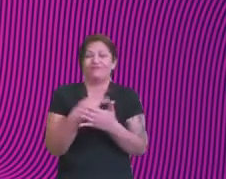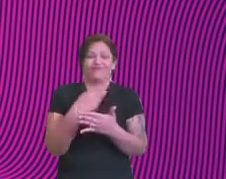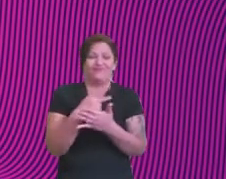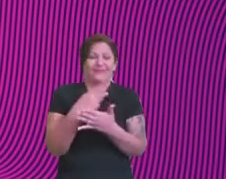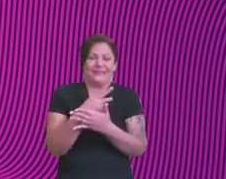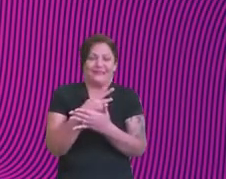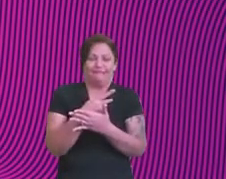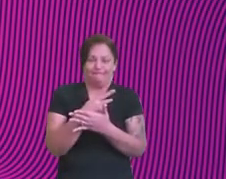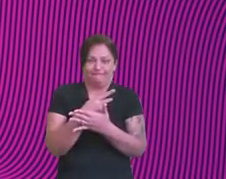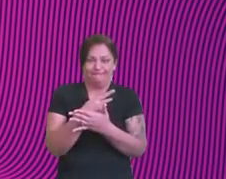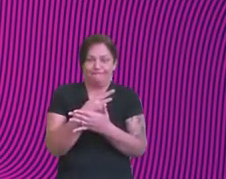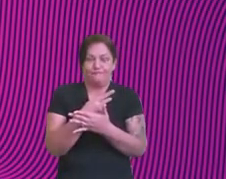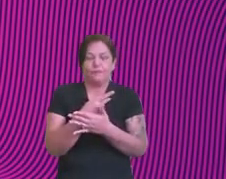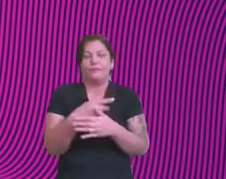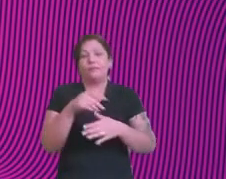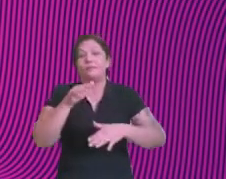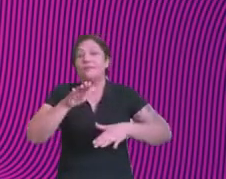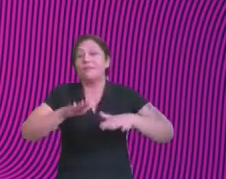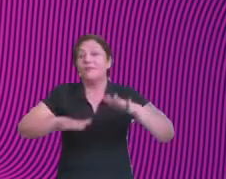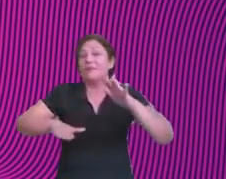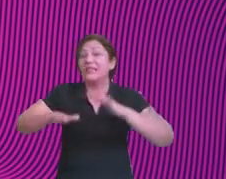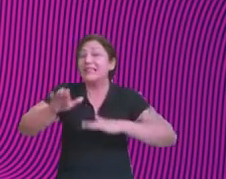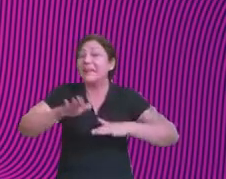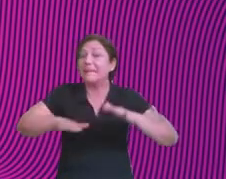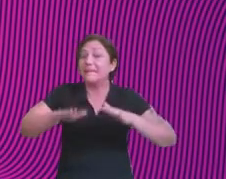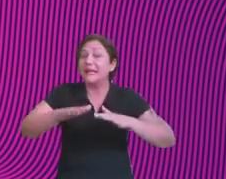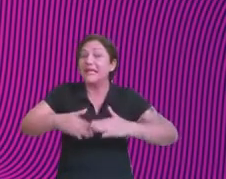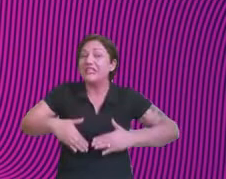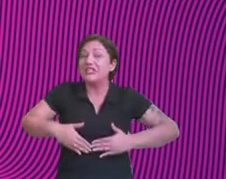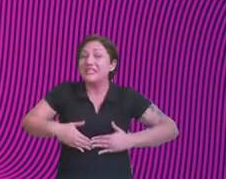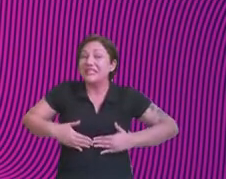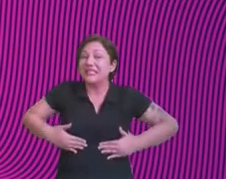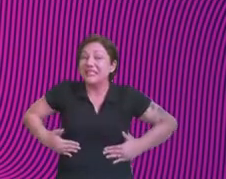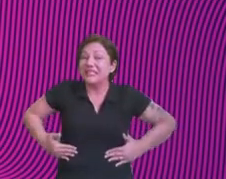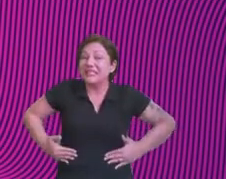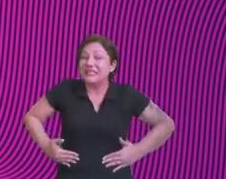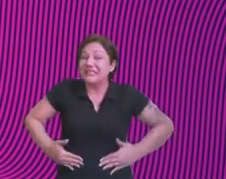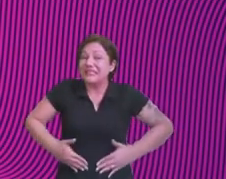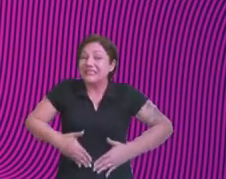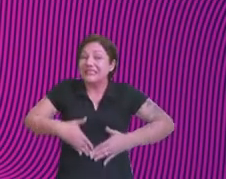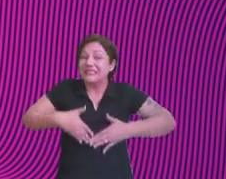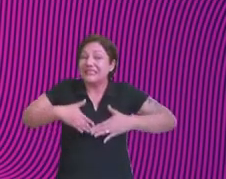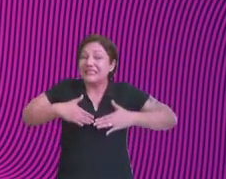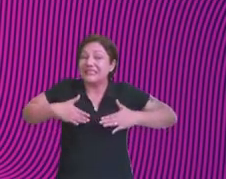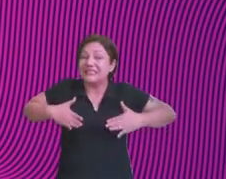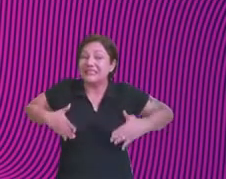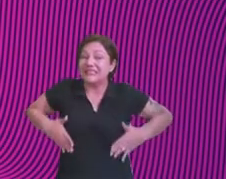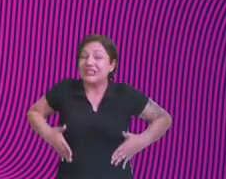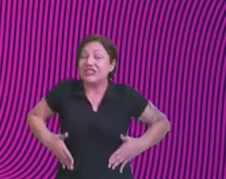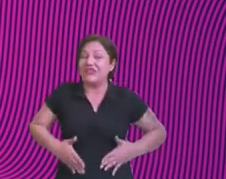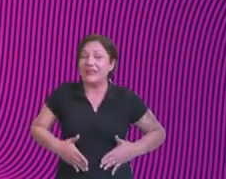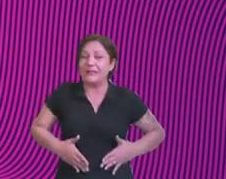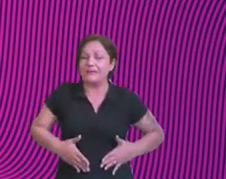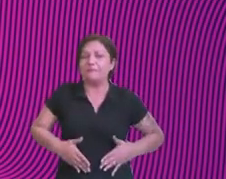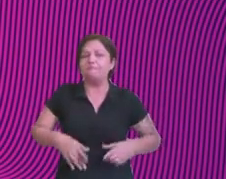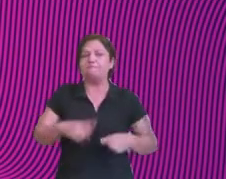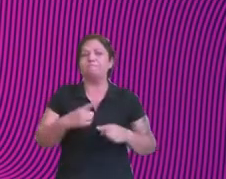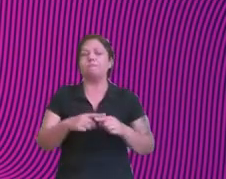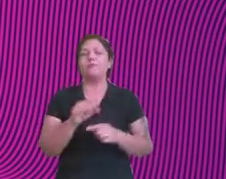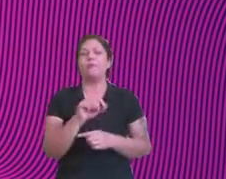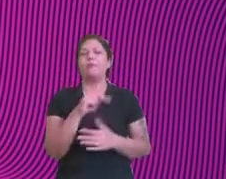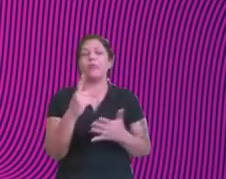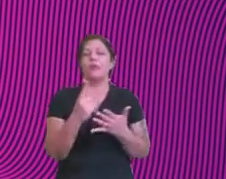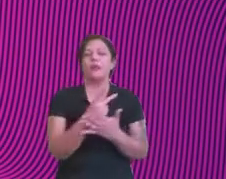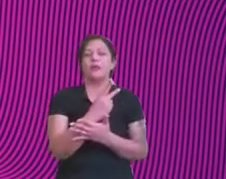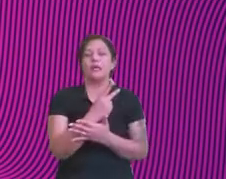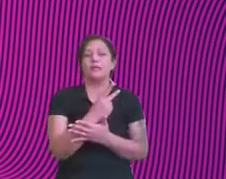está aderida à alça, aderida ao diafragma, e também ao tipo de tumor, principalmente quando a gente considera o PET-TC. Então, alguns tumores vão captar e outros